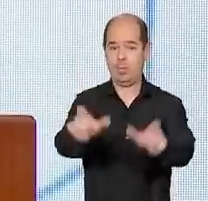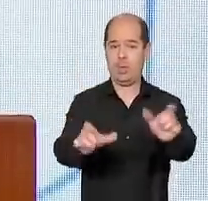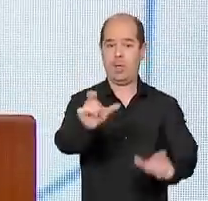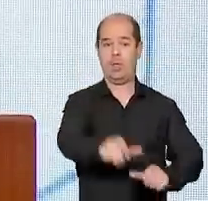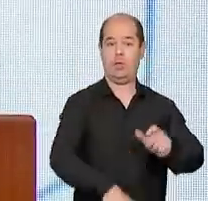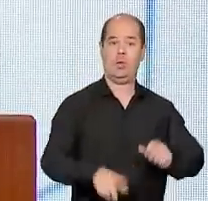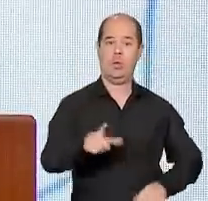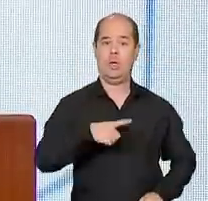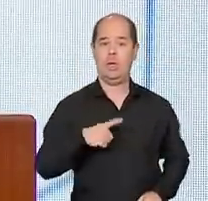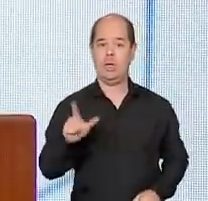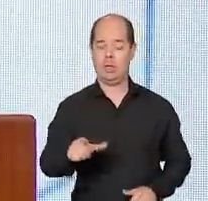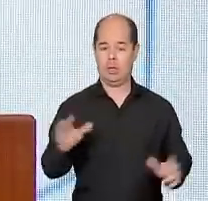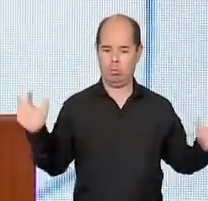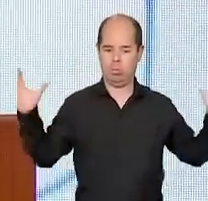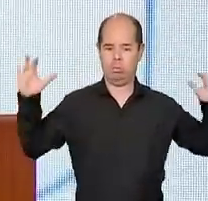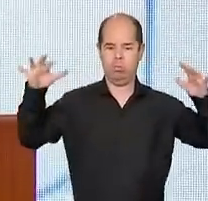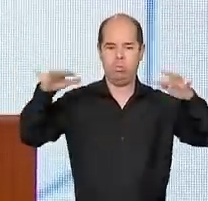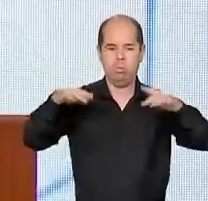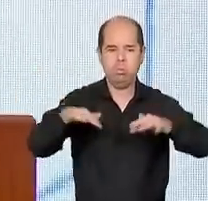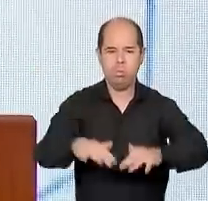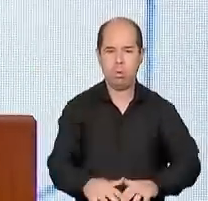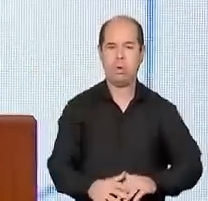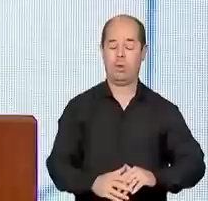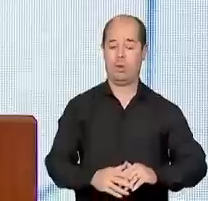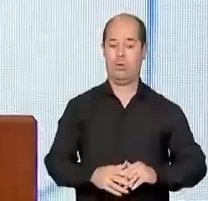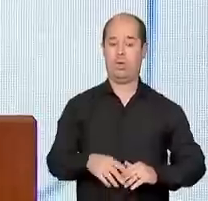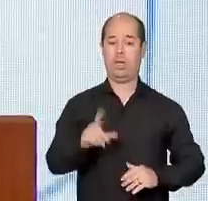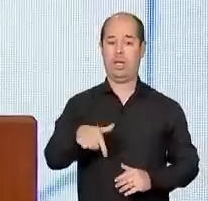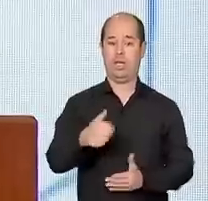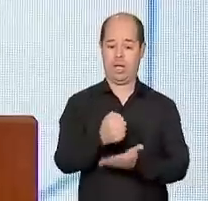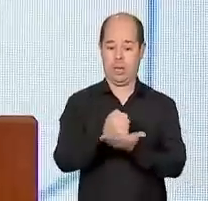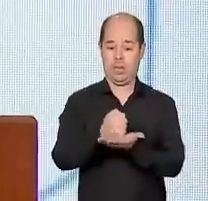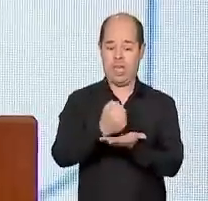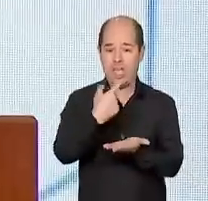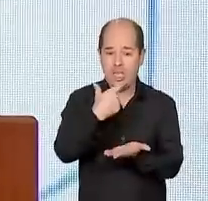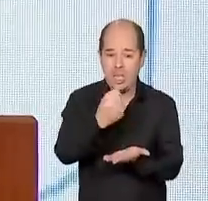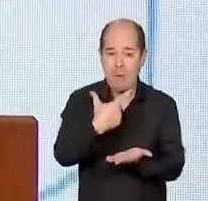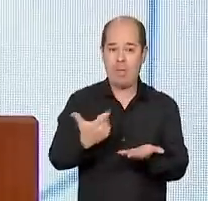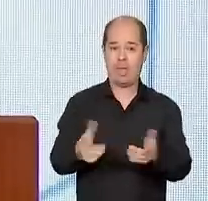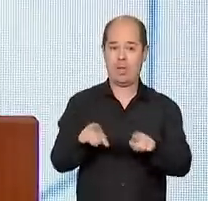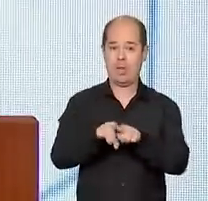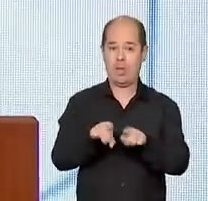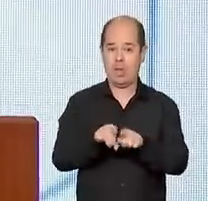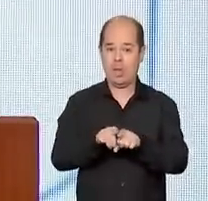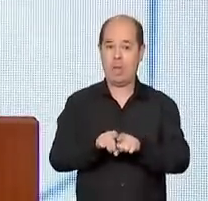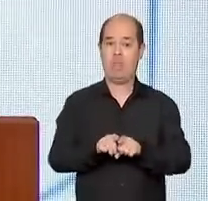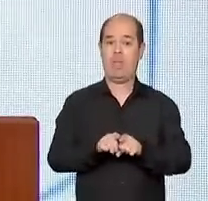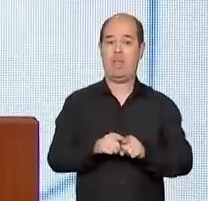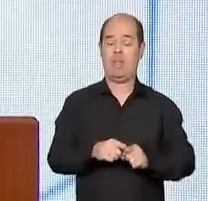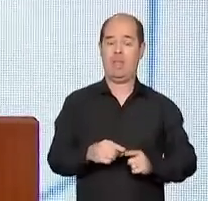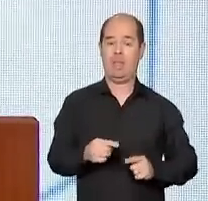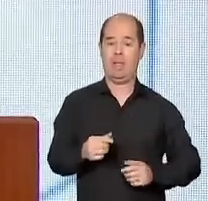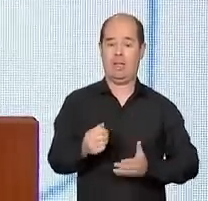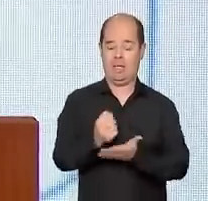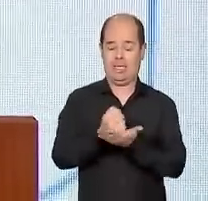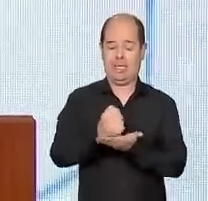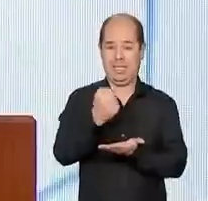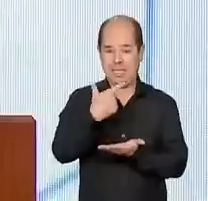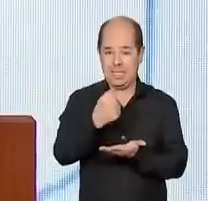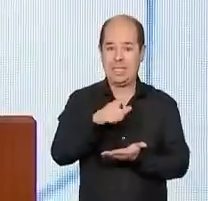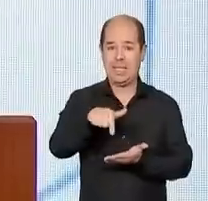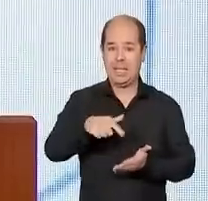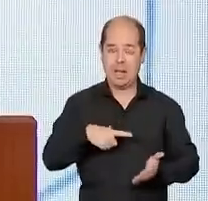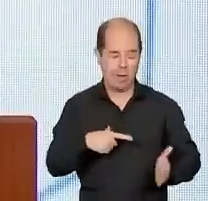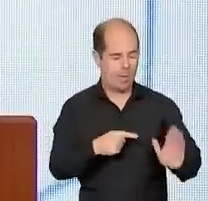primeira Conferência Nacional de Medicamentos e Assistência Farmacêutica, aprovamos o Programa